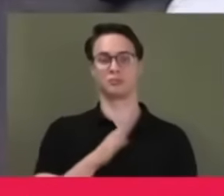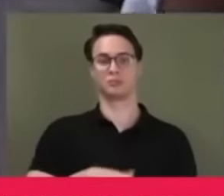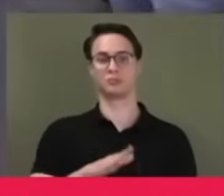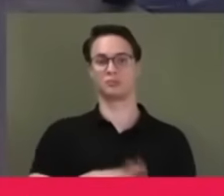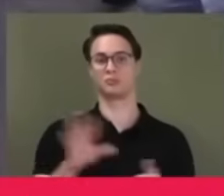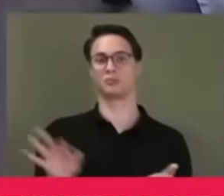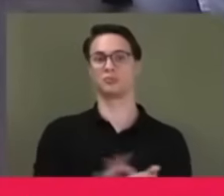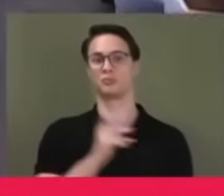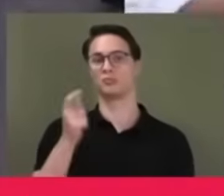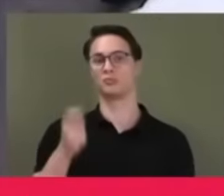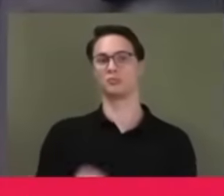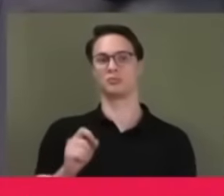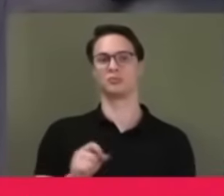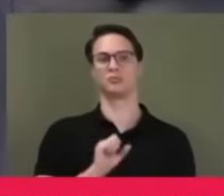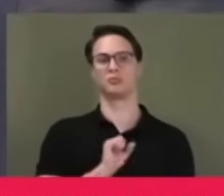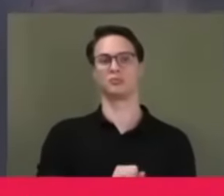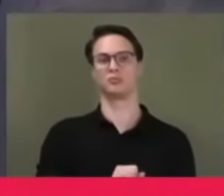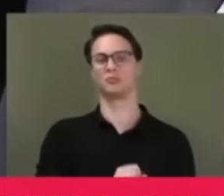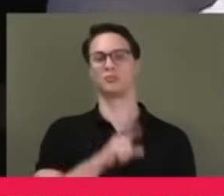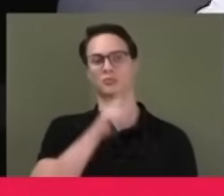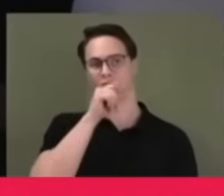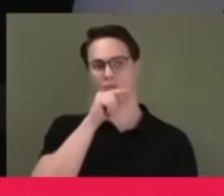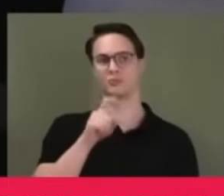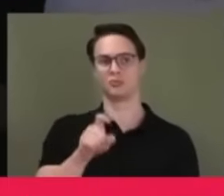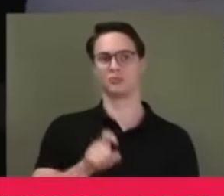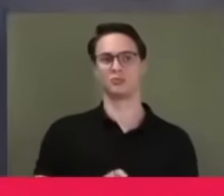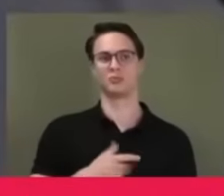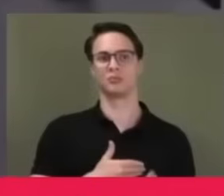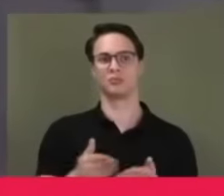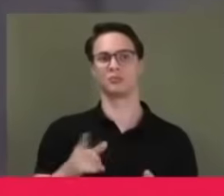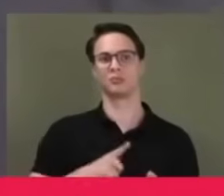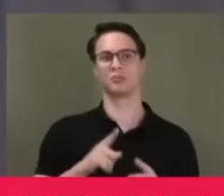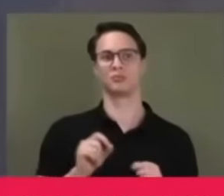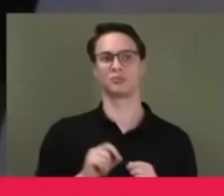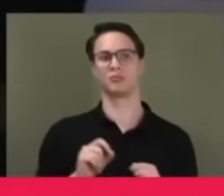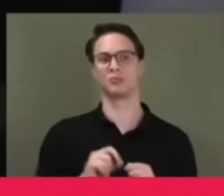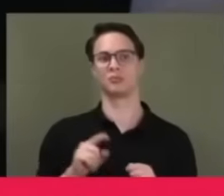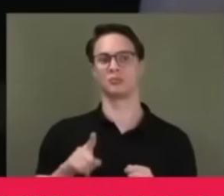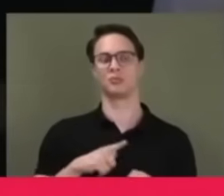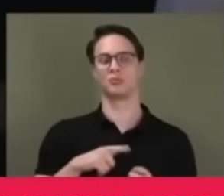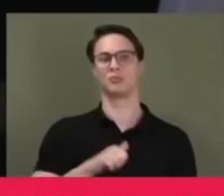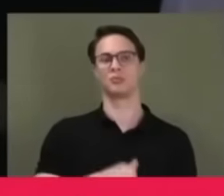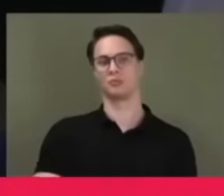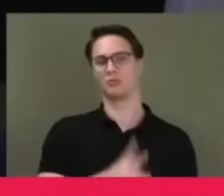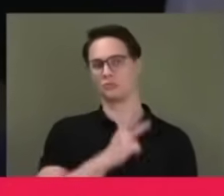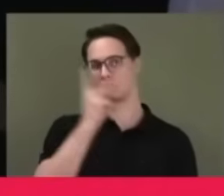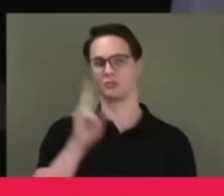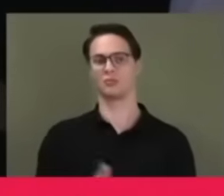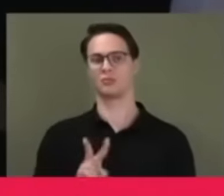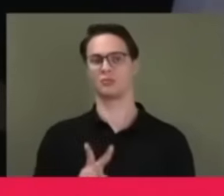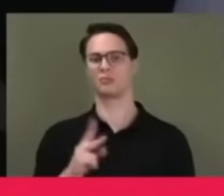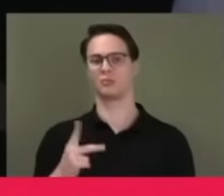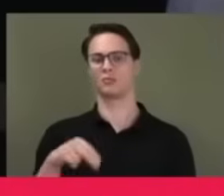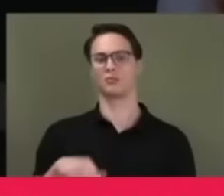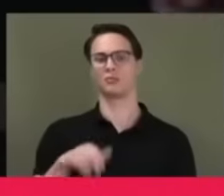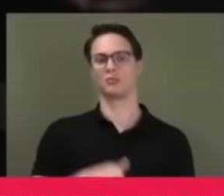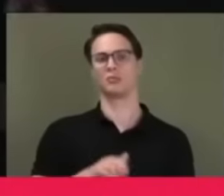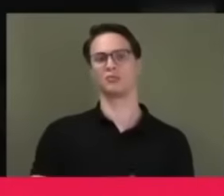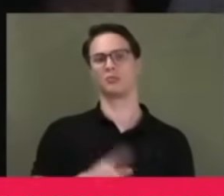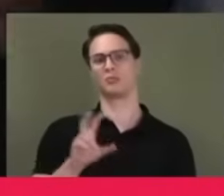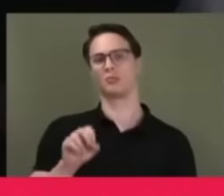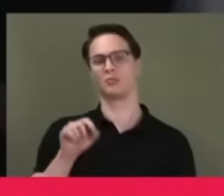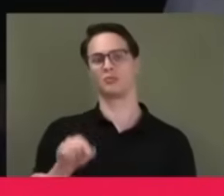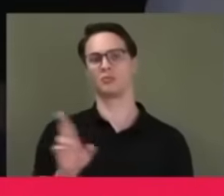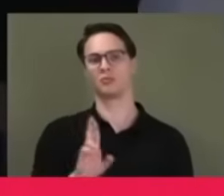decisão de parar o X e de começar a multar quem usar o VPN de R$50 mil por dia. O meu salário não